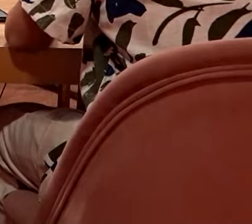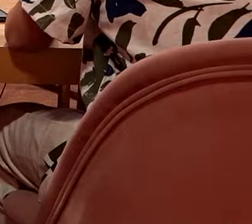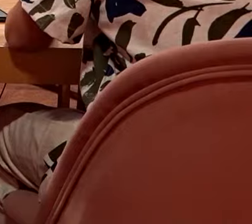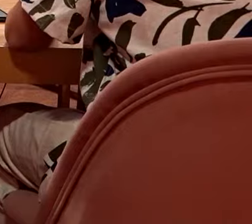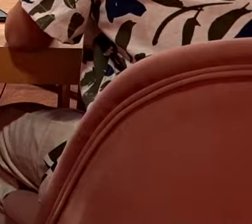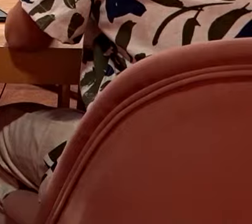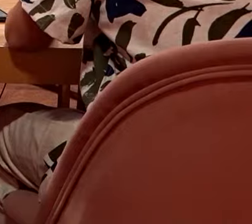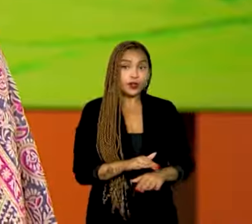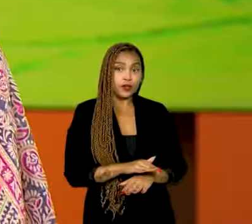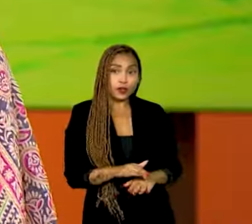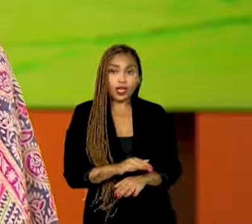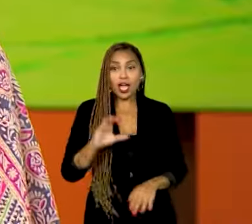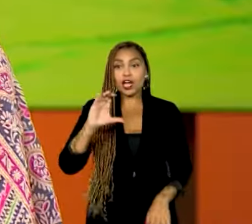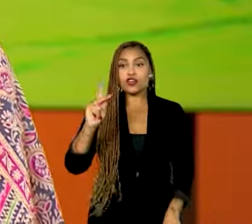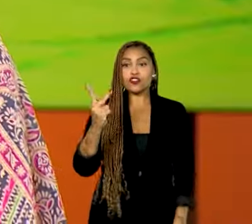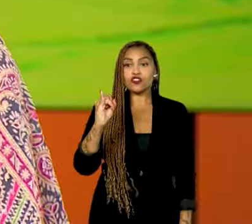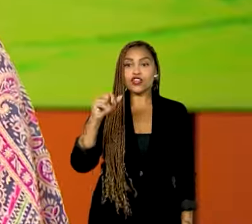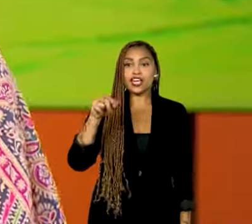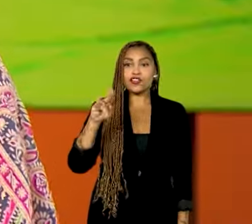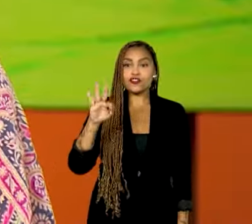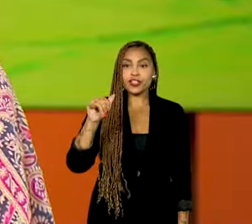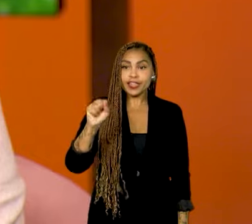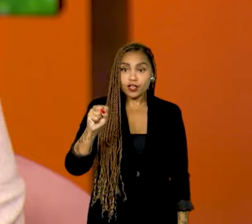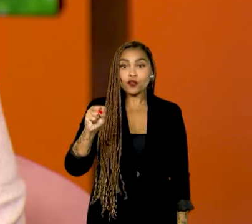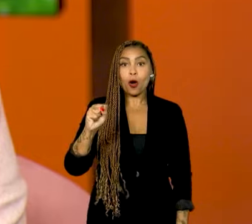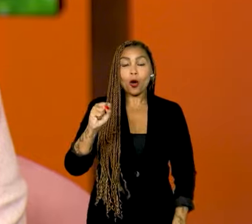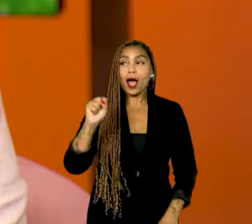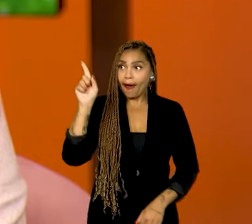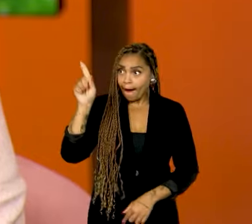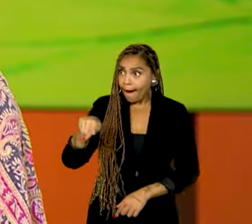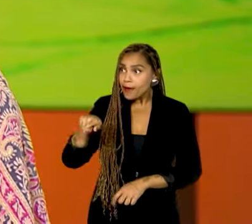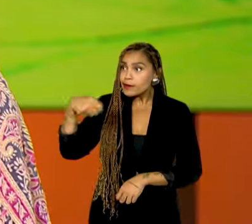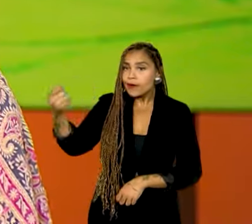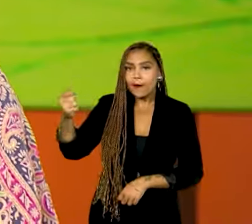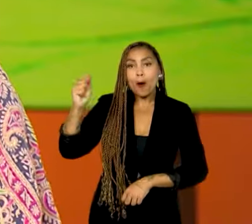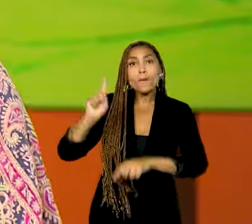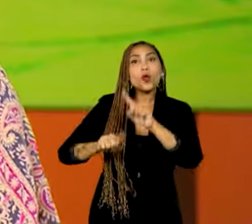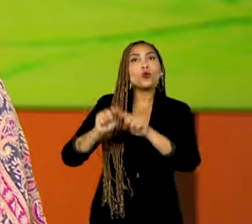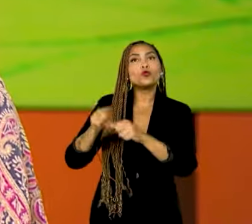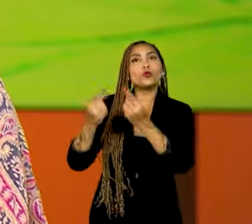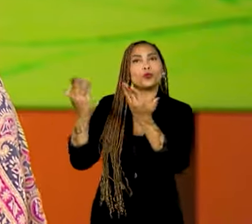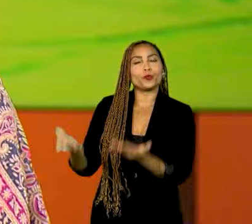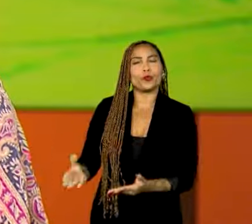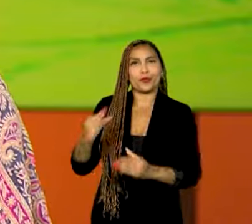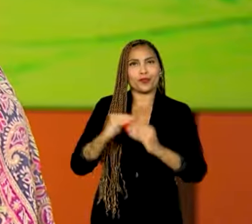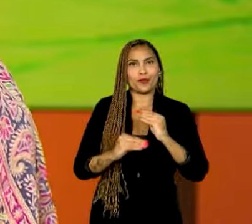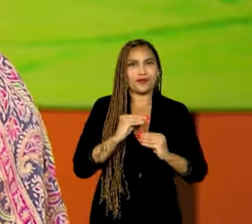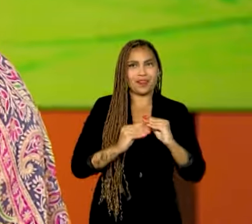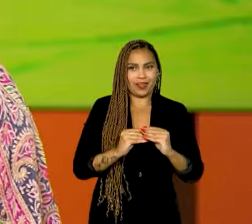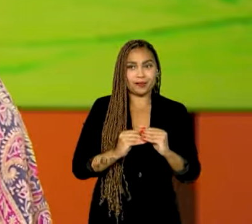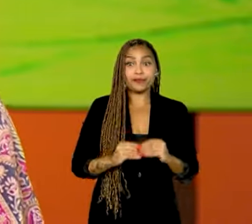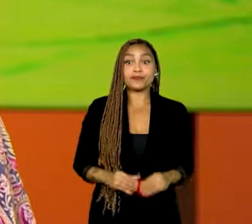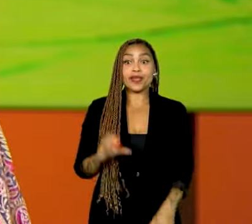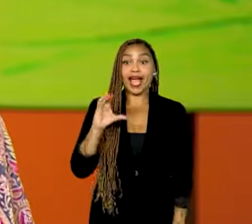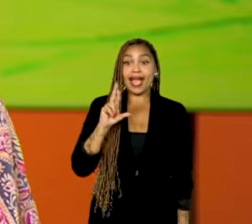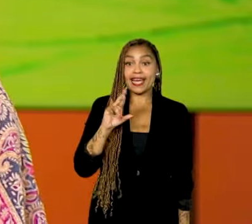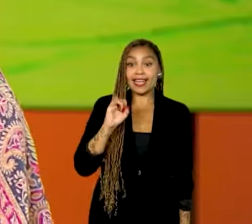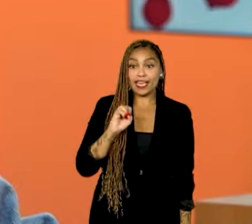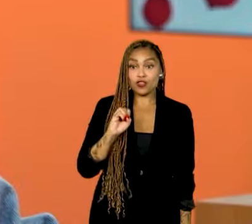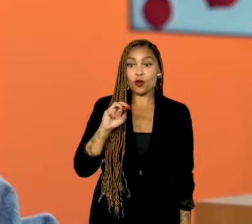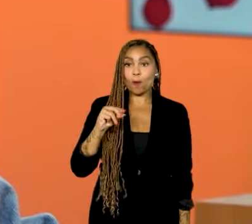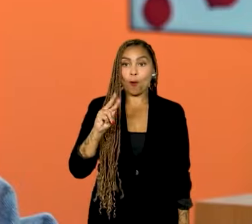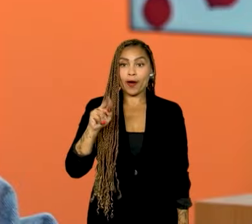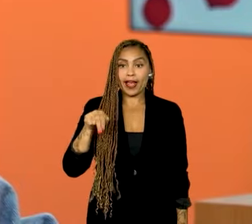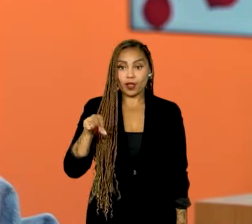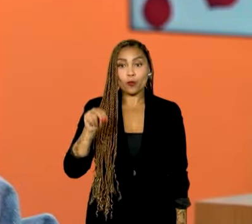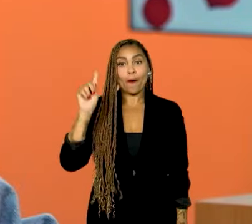Chiquititas. Do produto que era a novela Chiquititas. Era um produto, não era uma novela só. Então, a Cris Moreno, junto com o Jack Levitt... Que é autora,